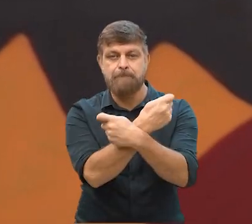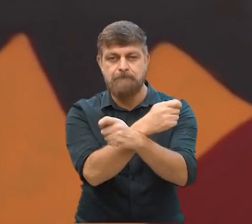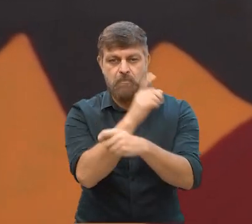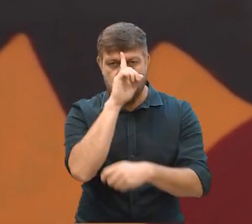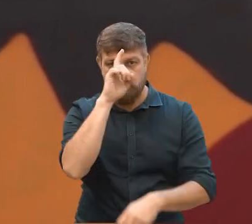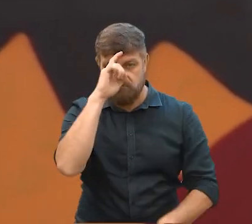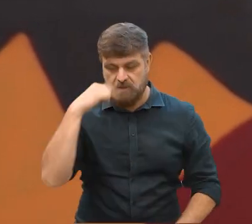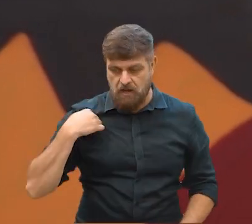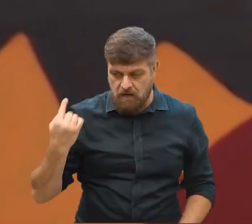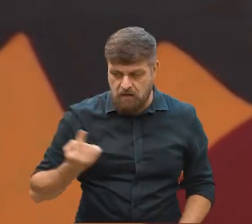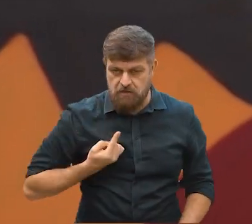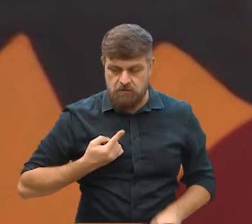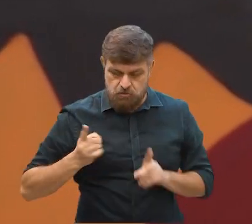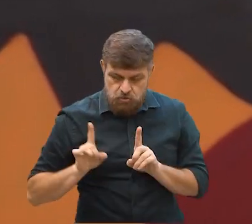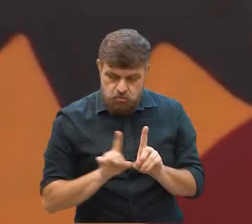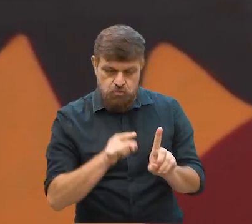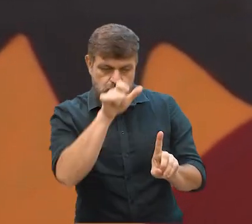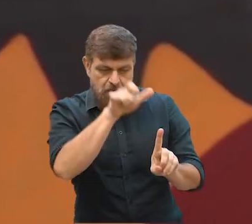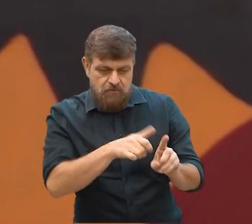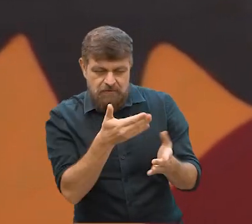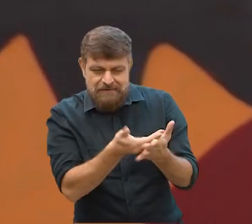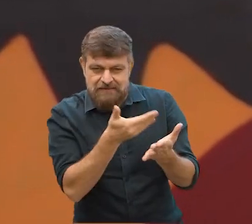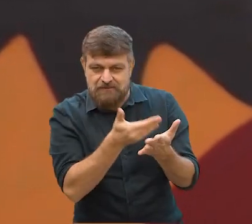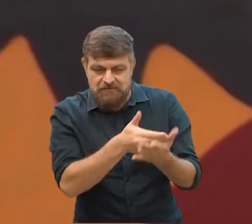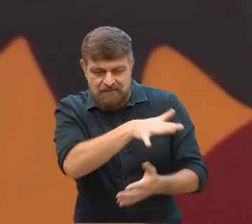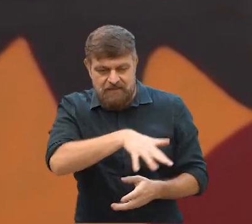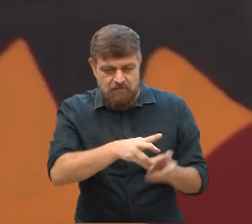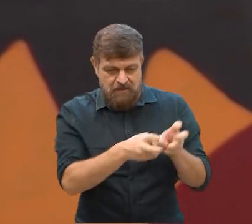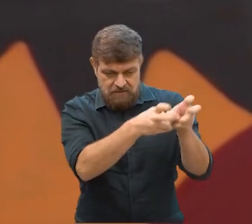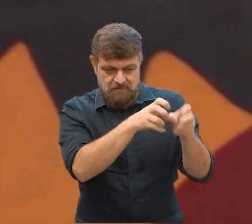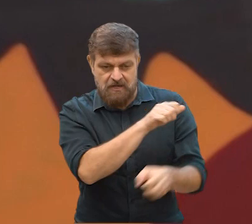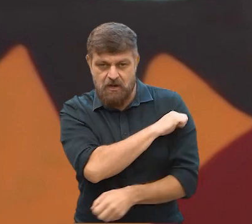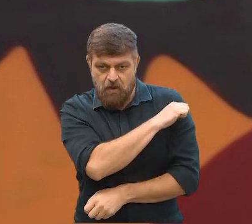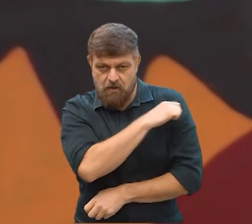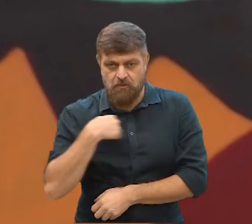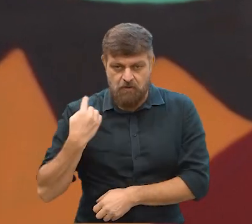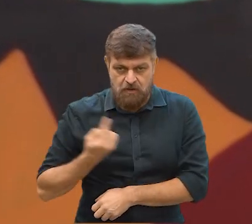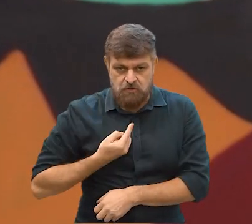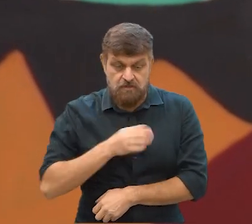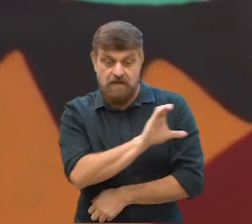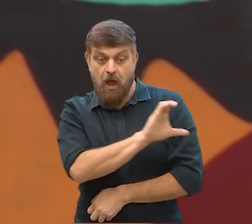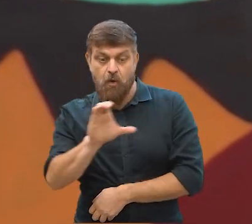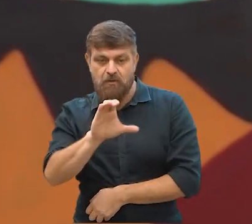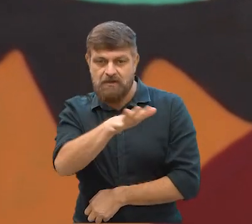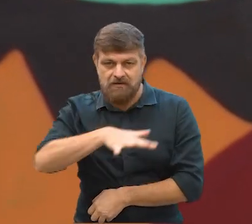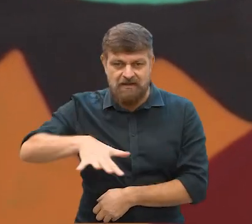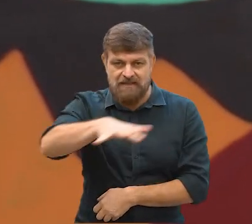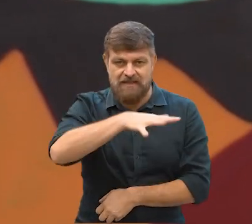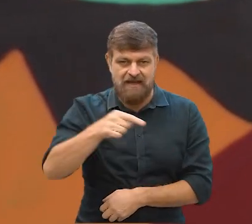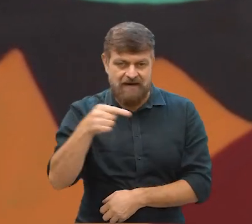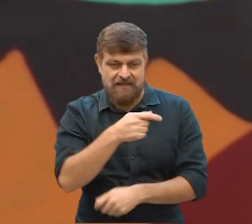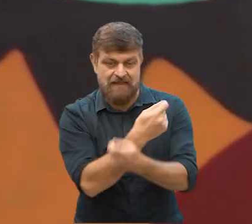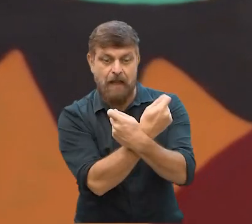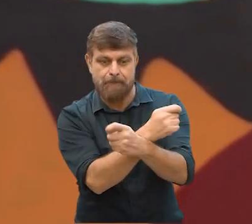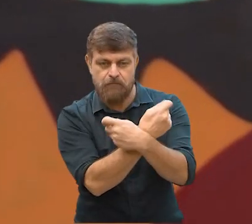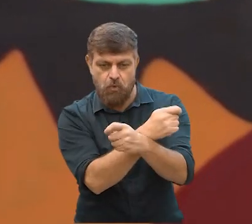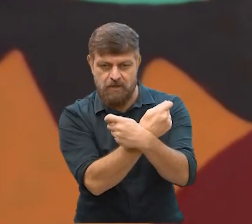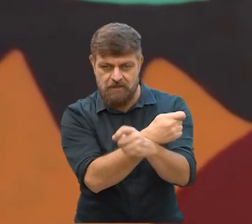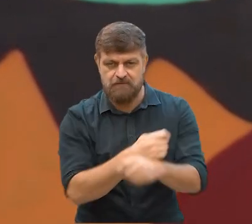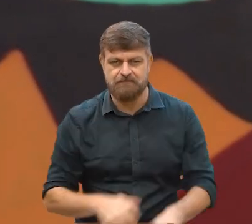como preceptoria dos residentes de oncologia, e a gente faz a coordenação médica do serviço de oncologia e quimioterapia